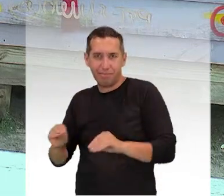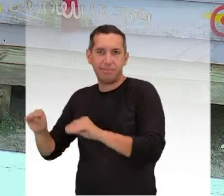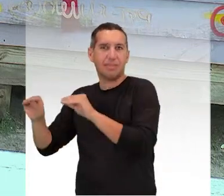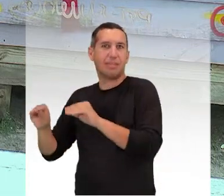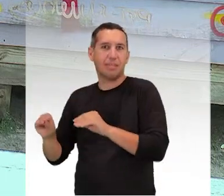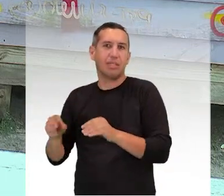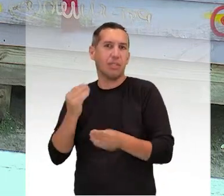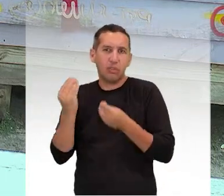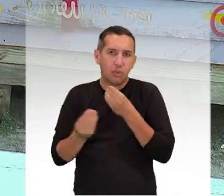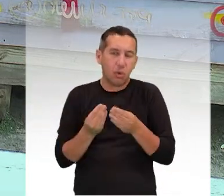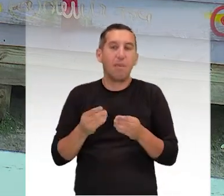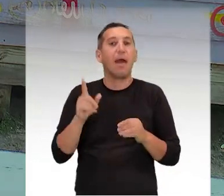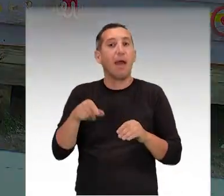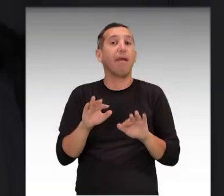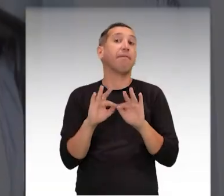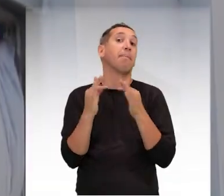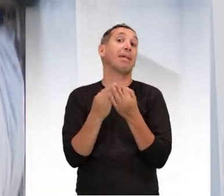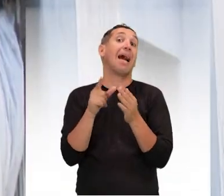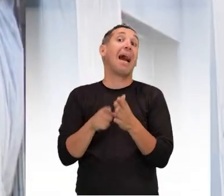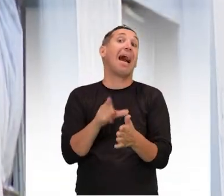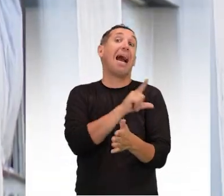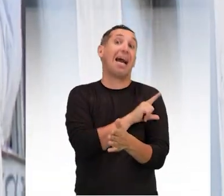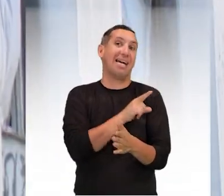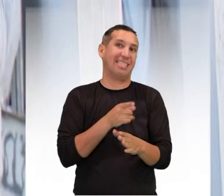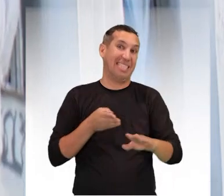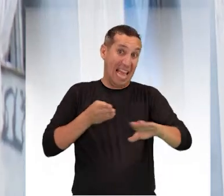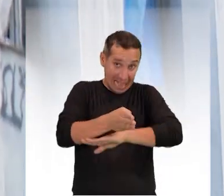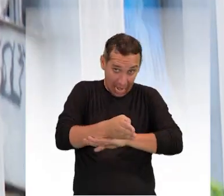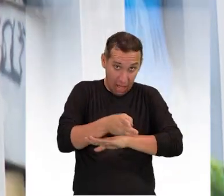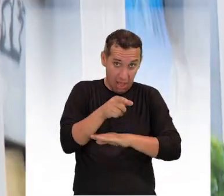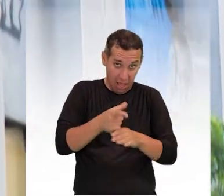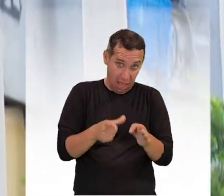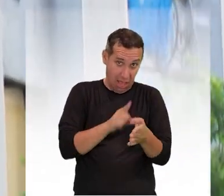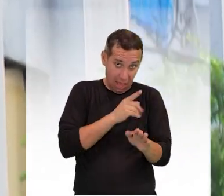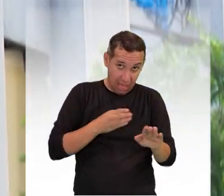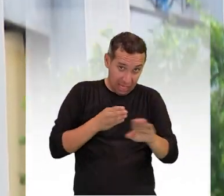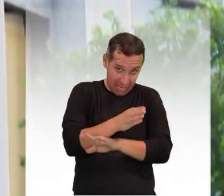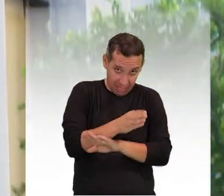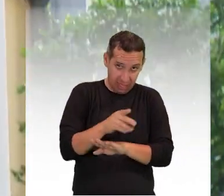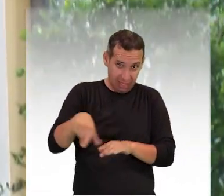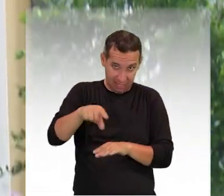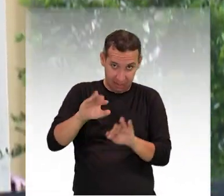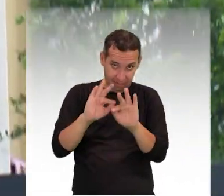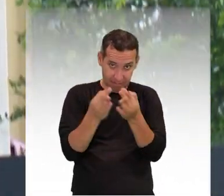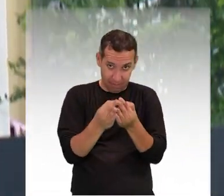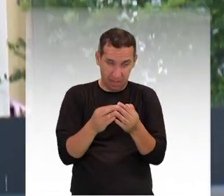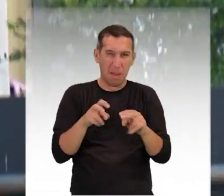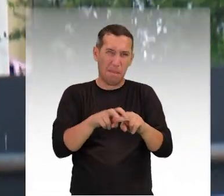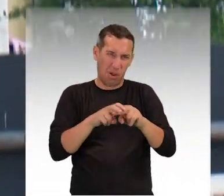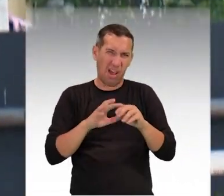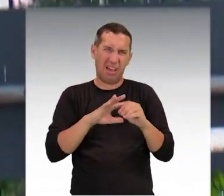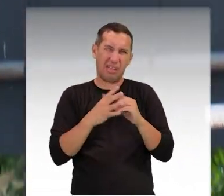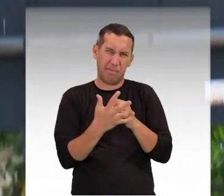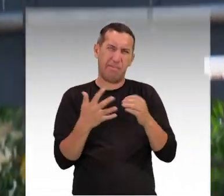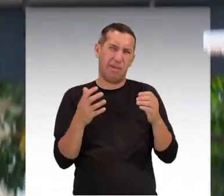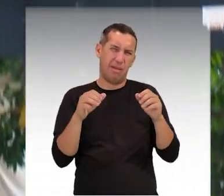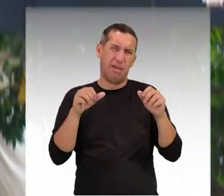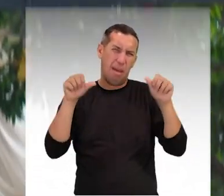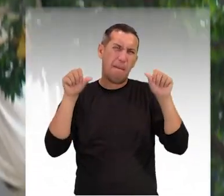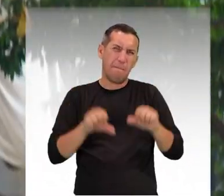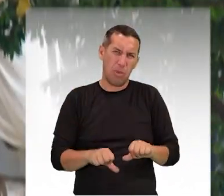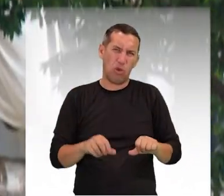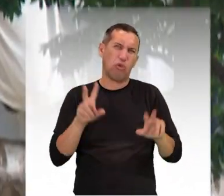pudesse fazer uma incidência sobre o processo. São famílias que antes de estarem nessa ocupação, né, que foi sendo adensada no contexto da pandemia, em razão